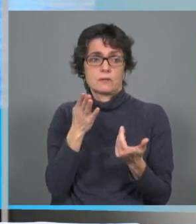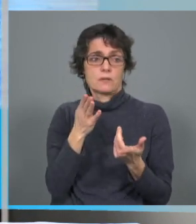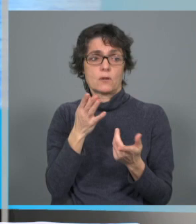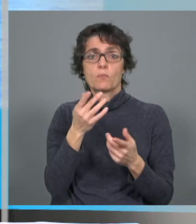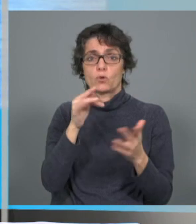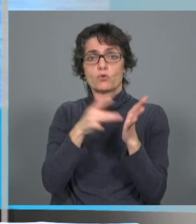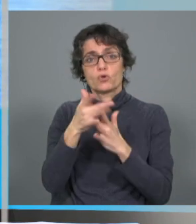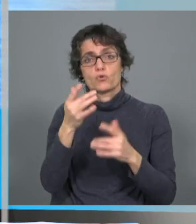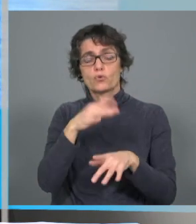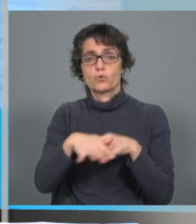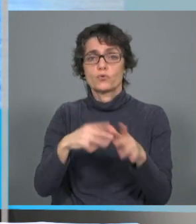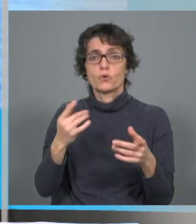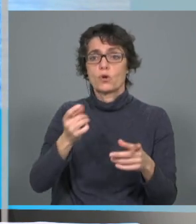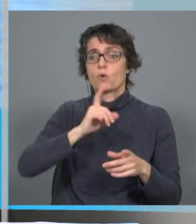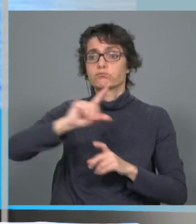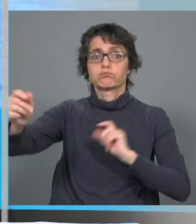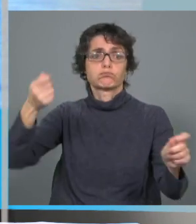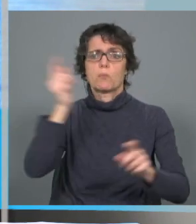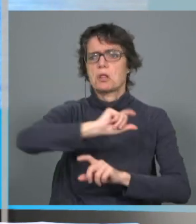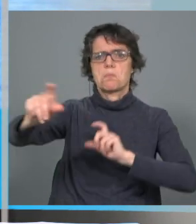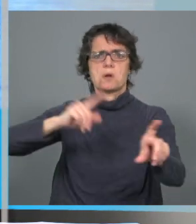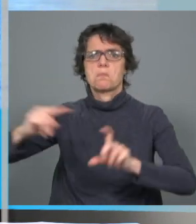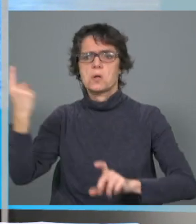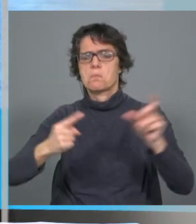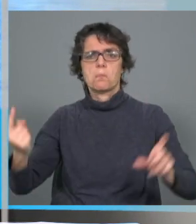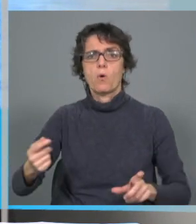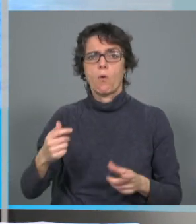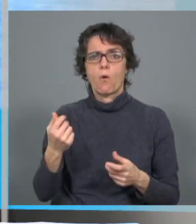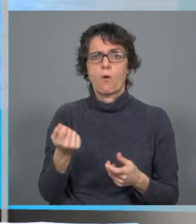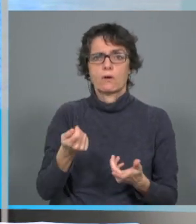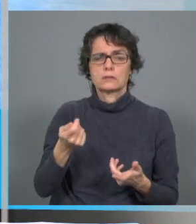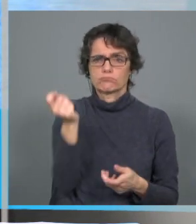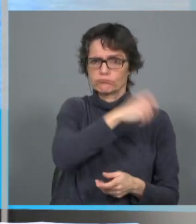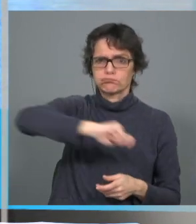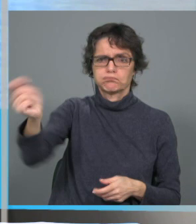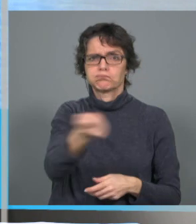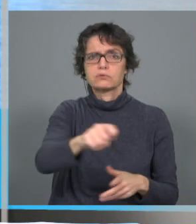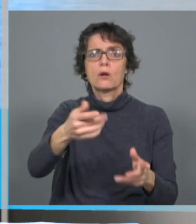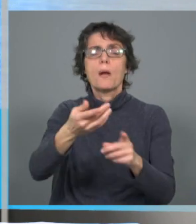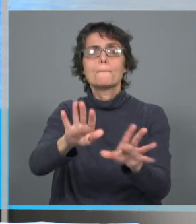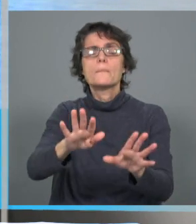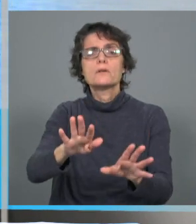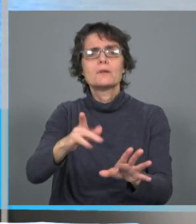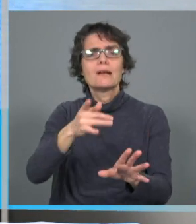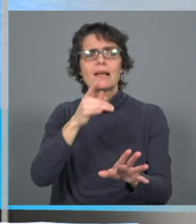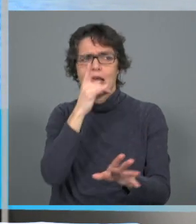eficaz para correr com os animais dali. Mas ninguém se manifesta contra. O que fazem é perguntar a Jesus, que não